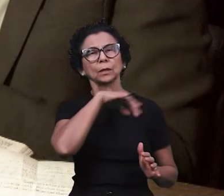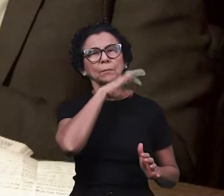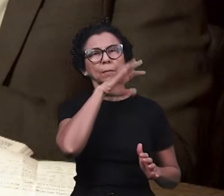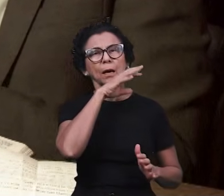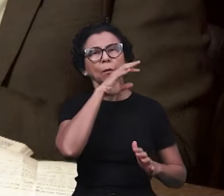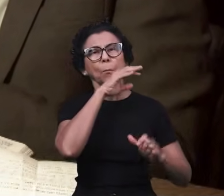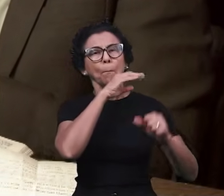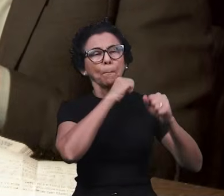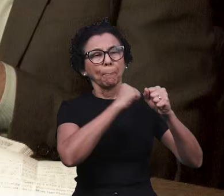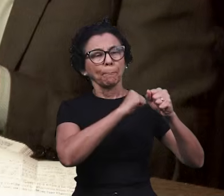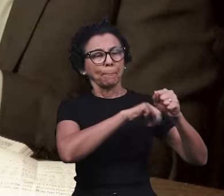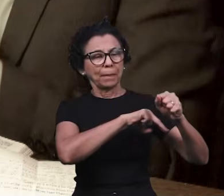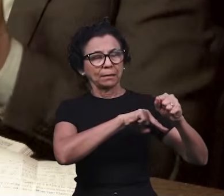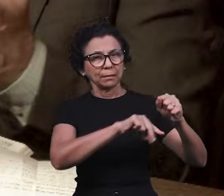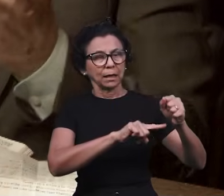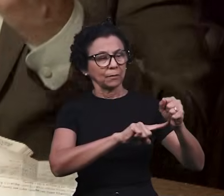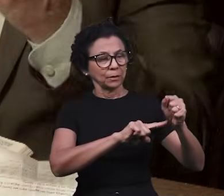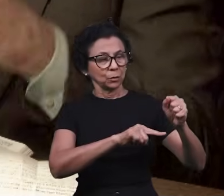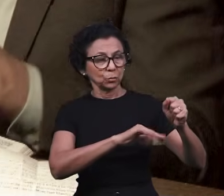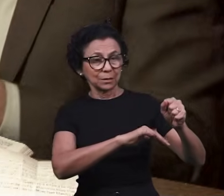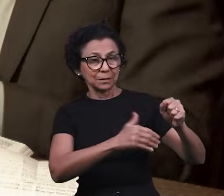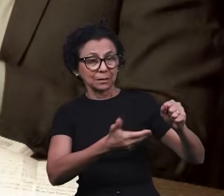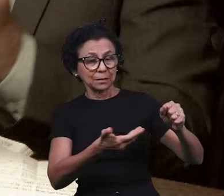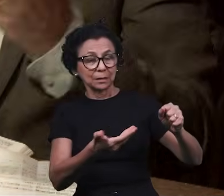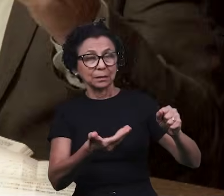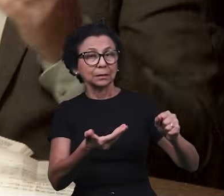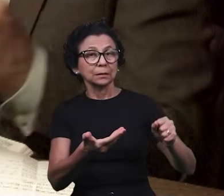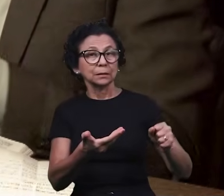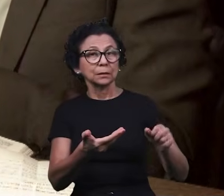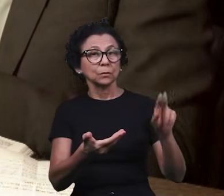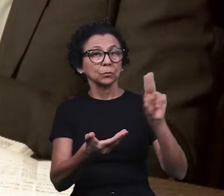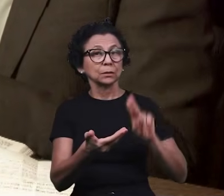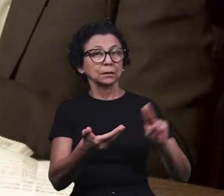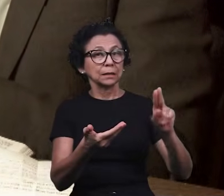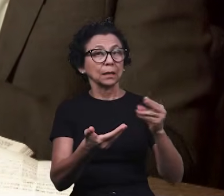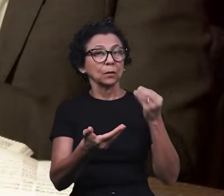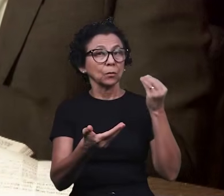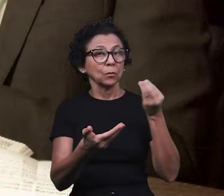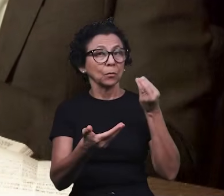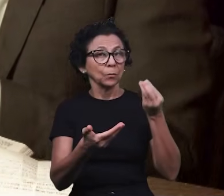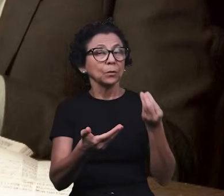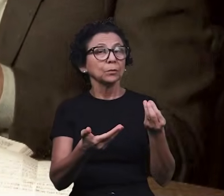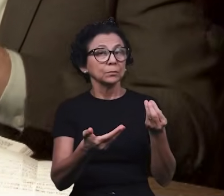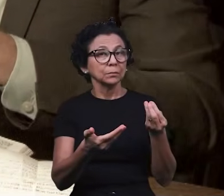maravilhoso. E quando a gente alcança isso, esse mistério, como o Diniz falou,